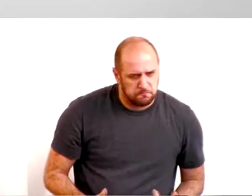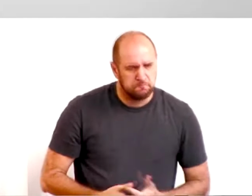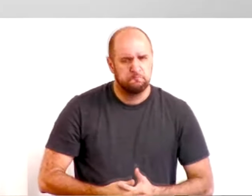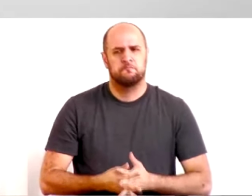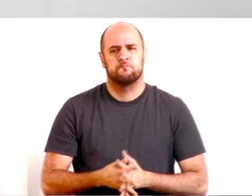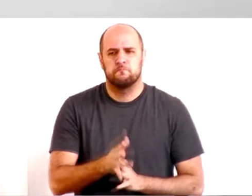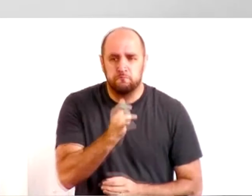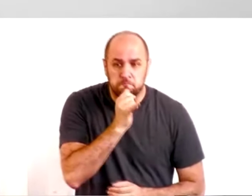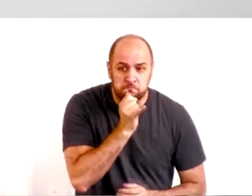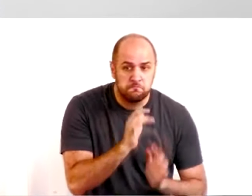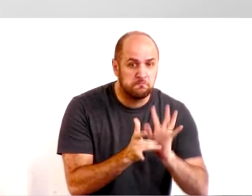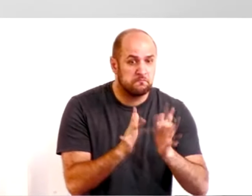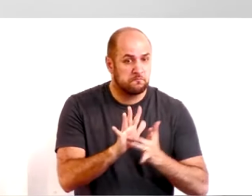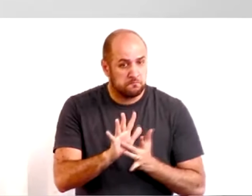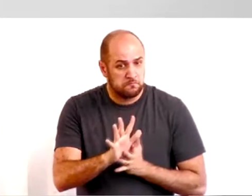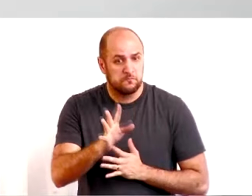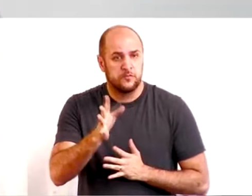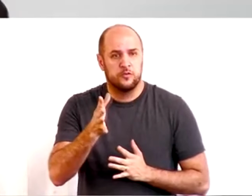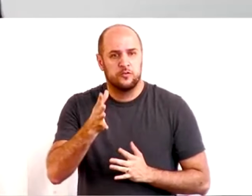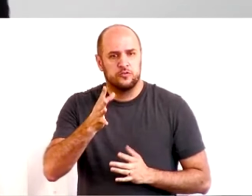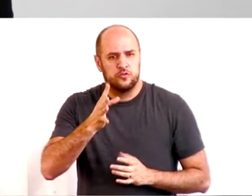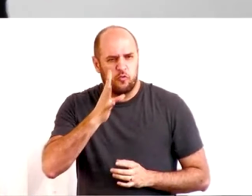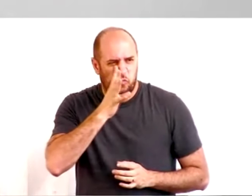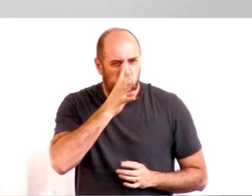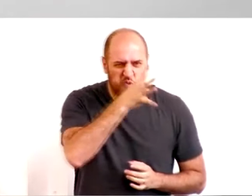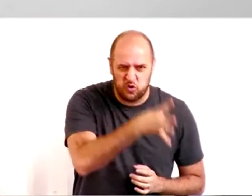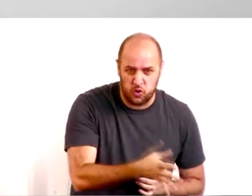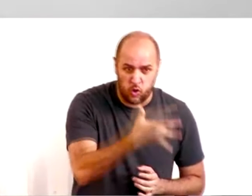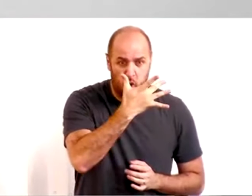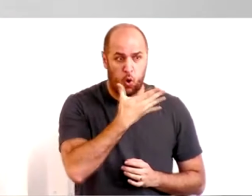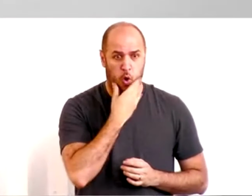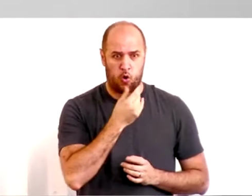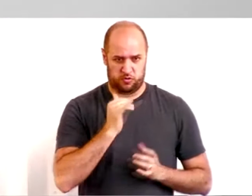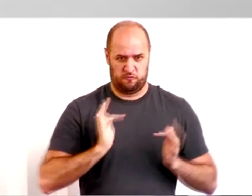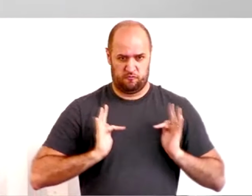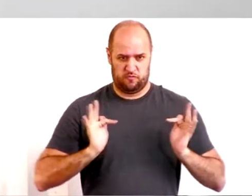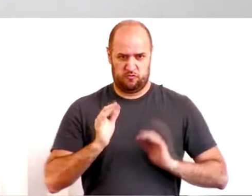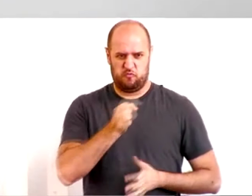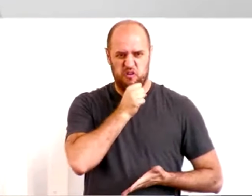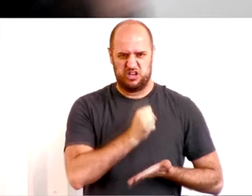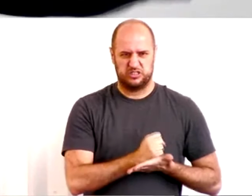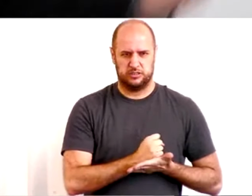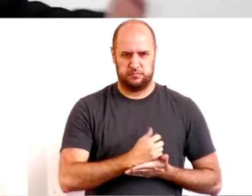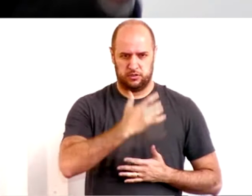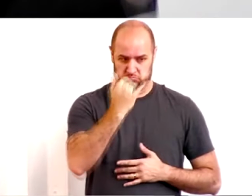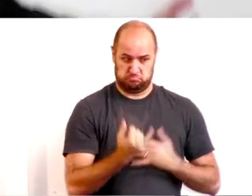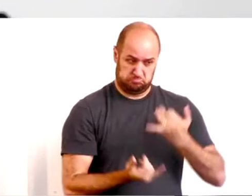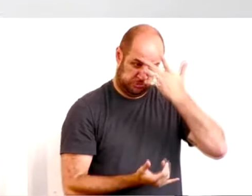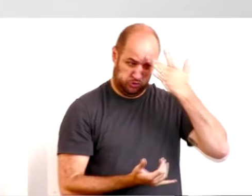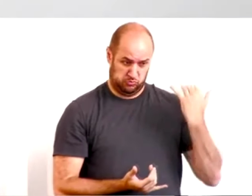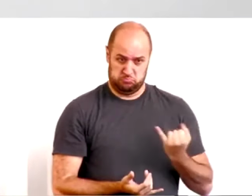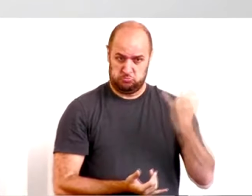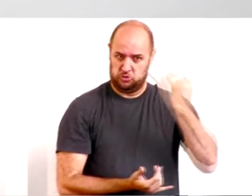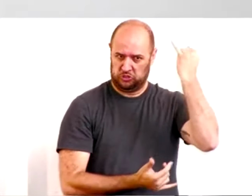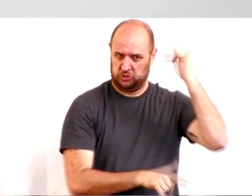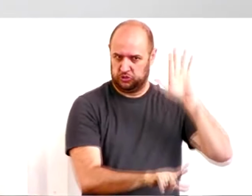Por exemplo, Jesus acusa tanto escribas quanto fariseus, aqueles mestres da